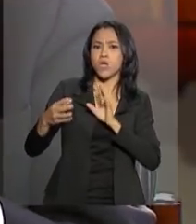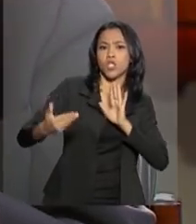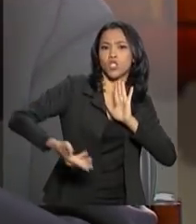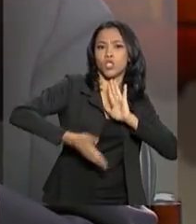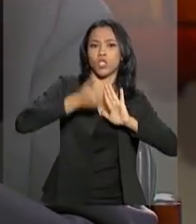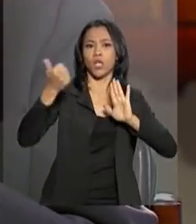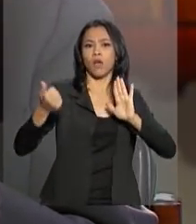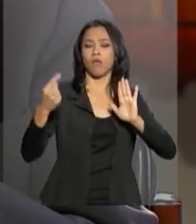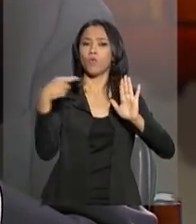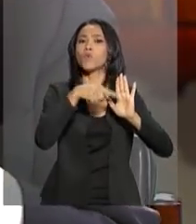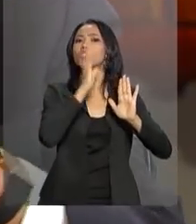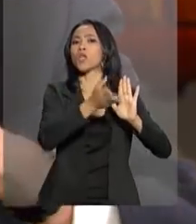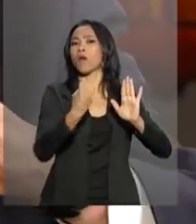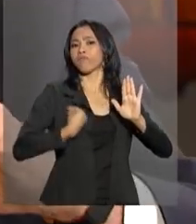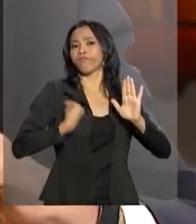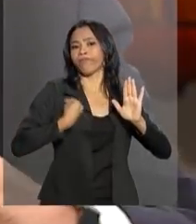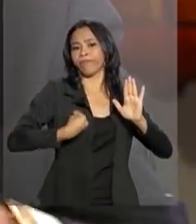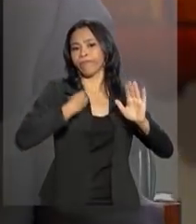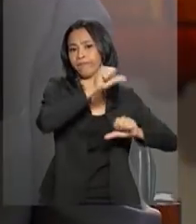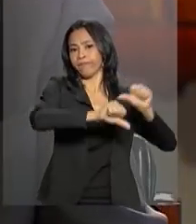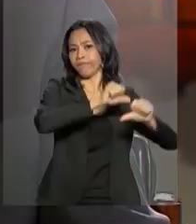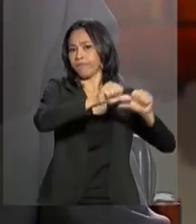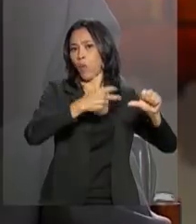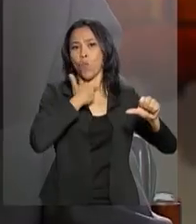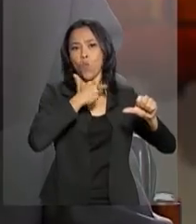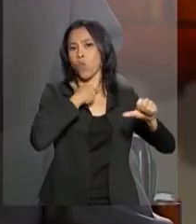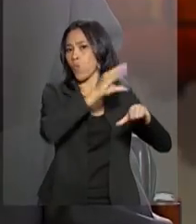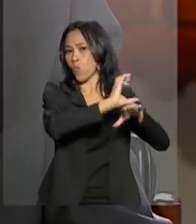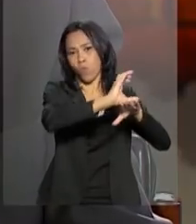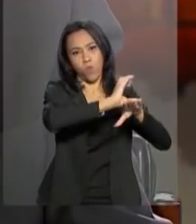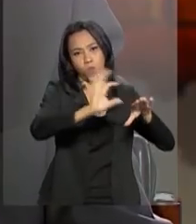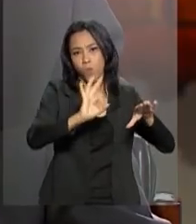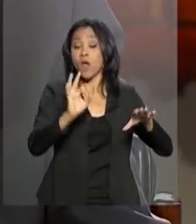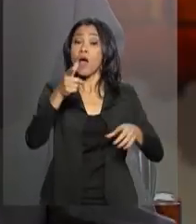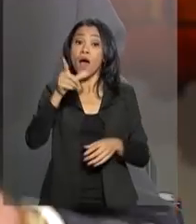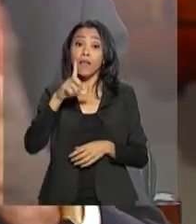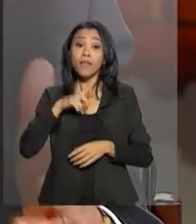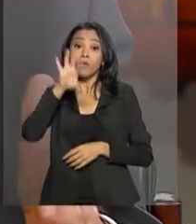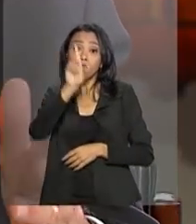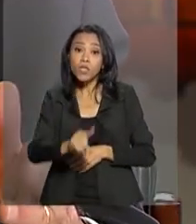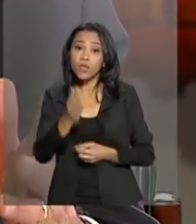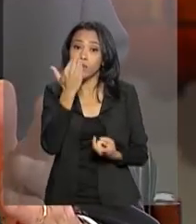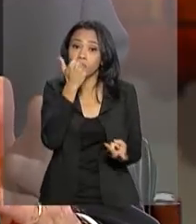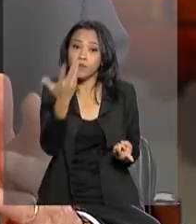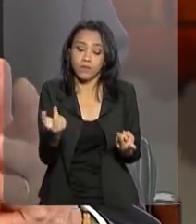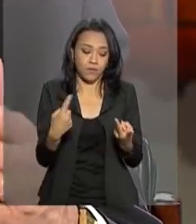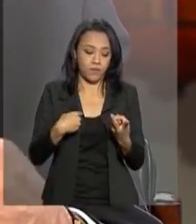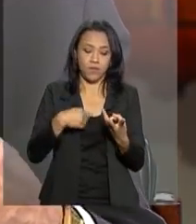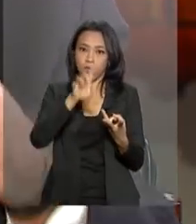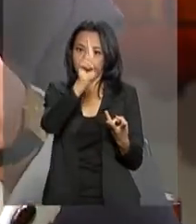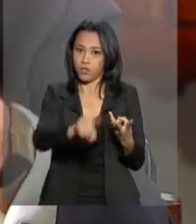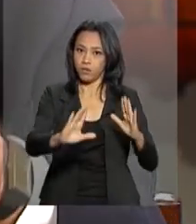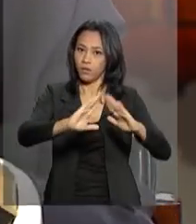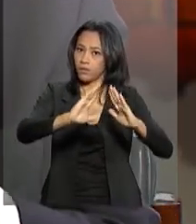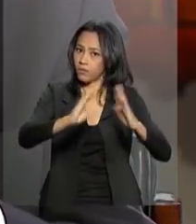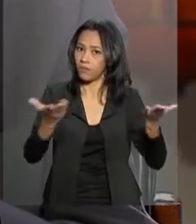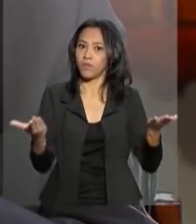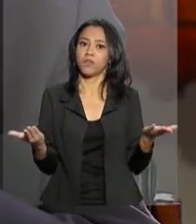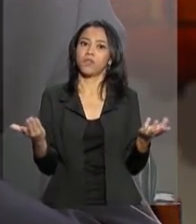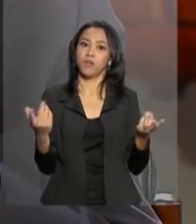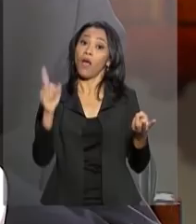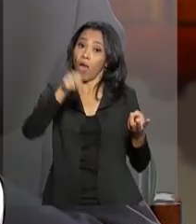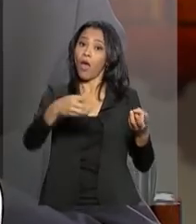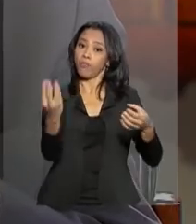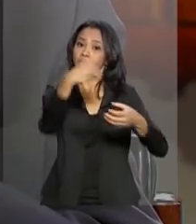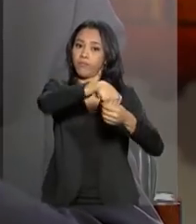modificar o que já está na Constituição. E até o direito, convenhamos, direito à alimentação, direito à moradia, são estabelecidos